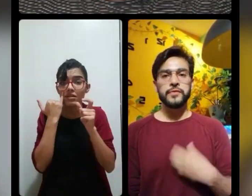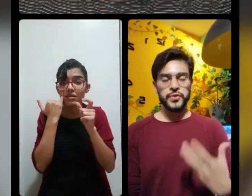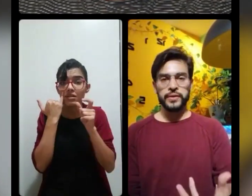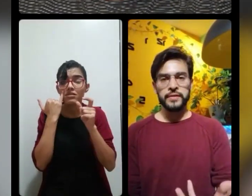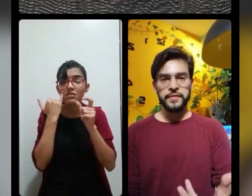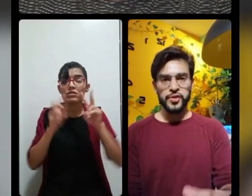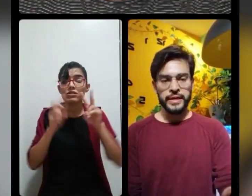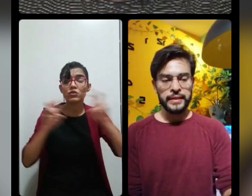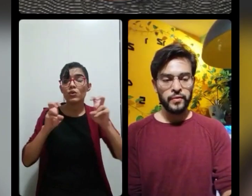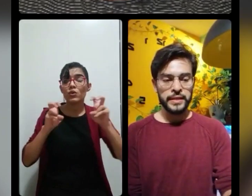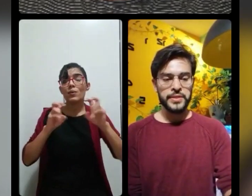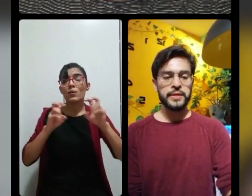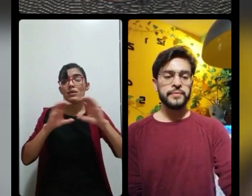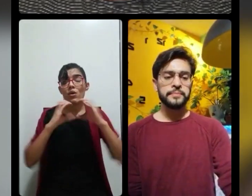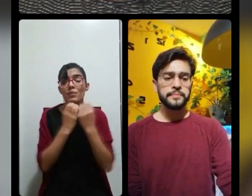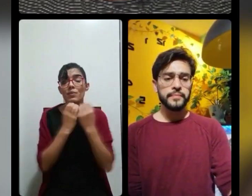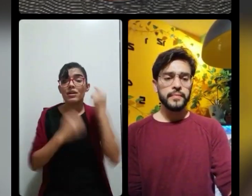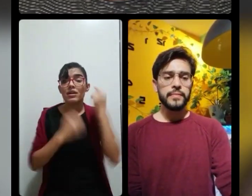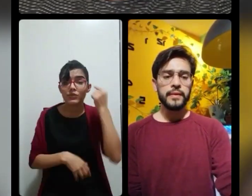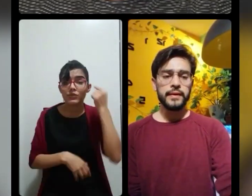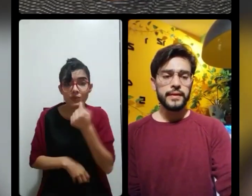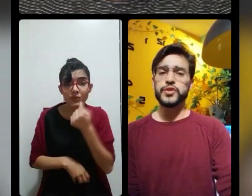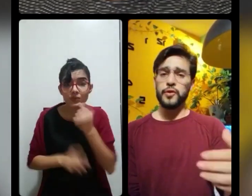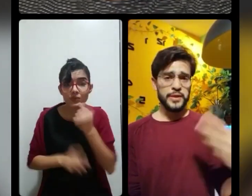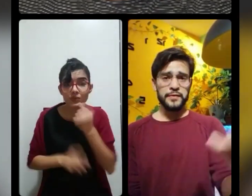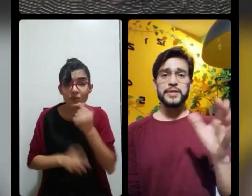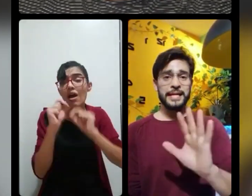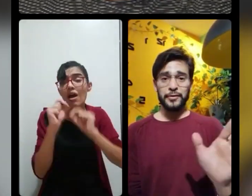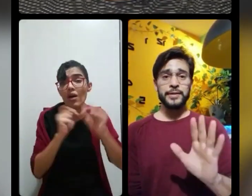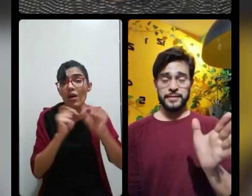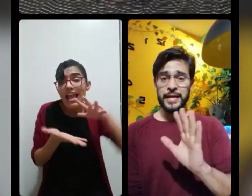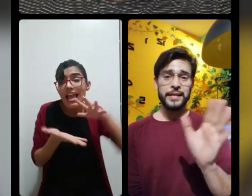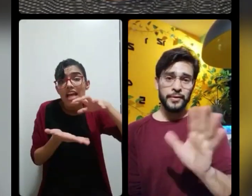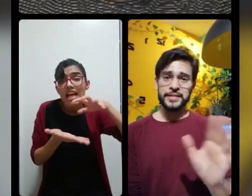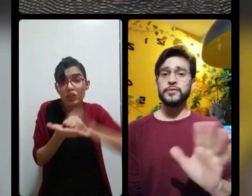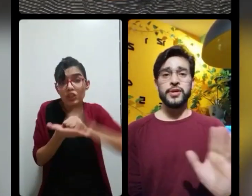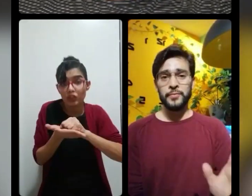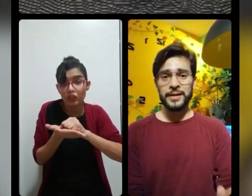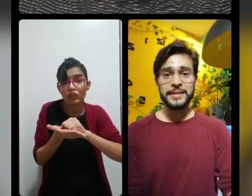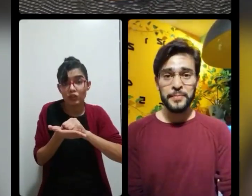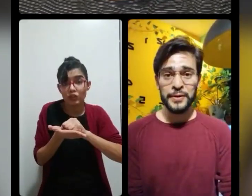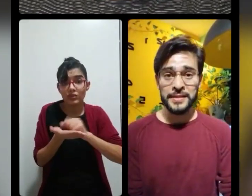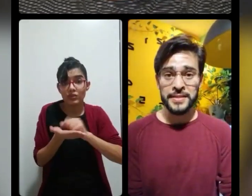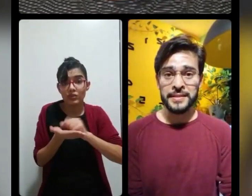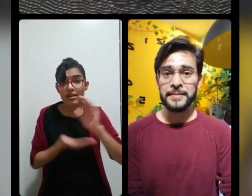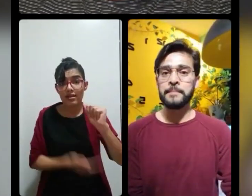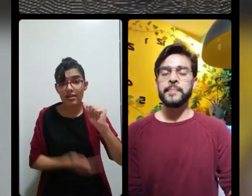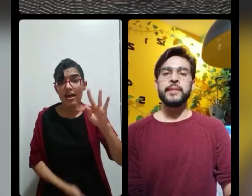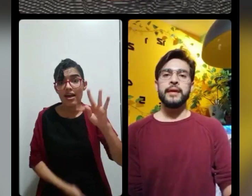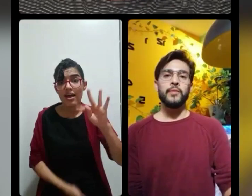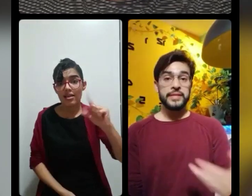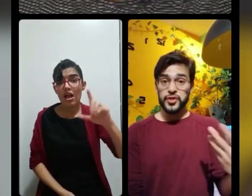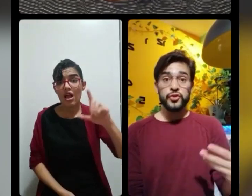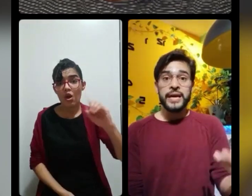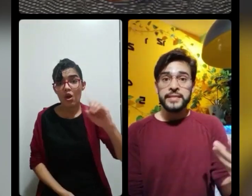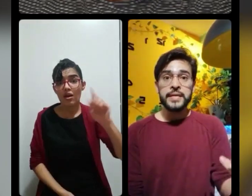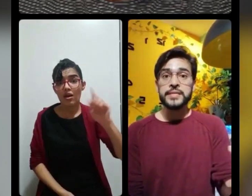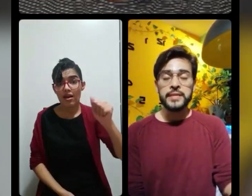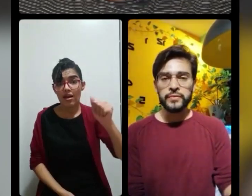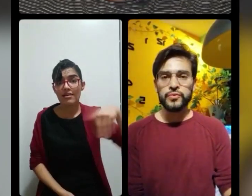desse esforço que ele fez de catalogação. Só o esforço de catalogação já é uma grande importância, né? É